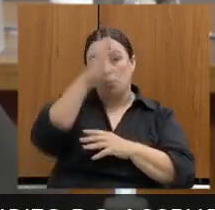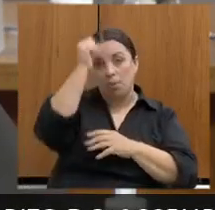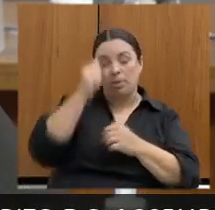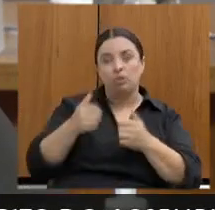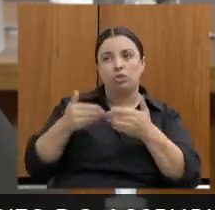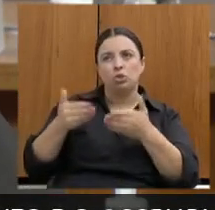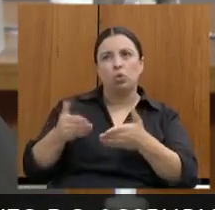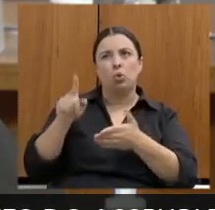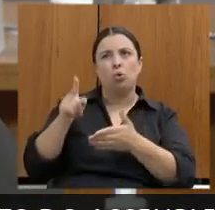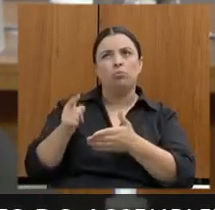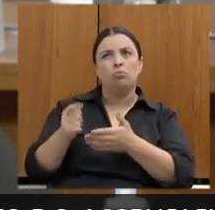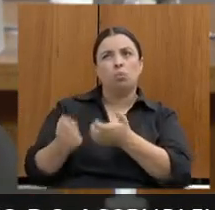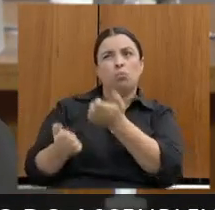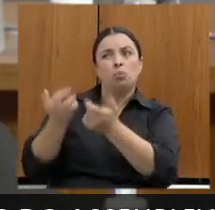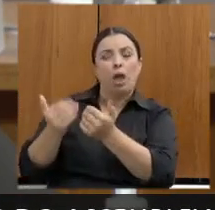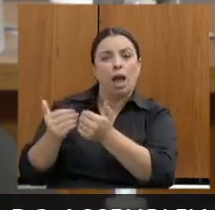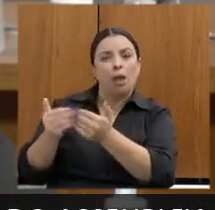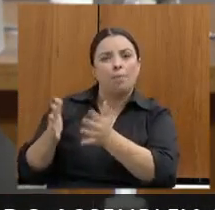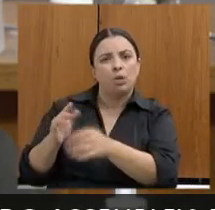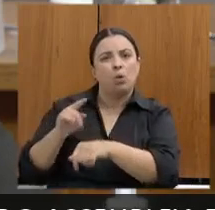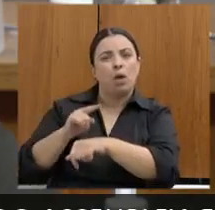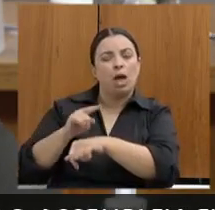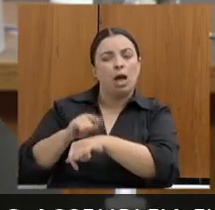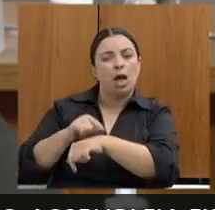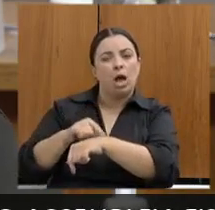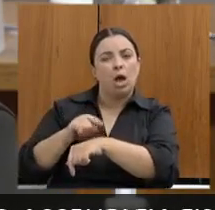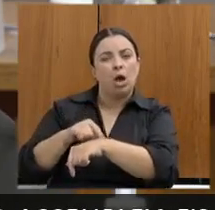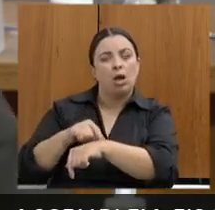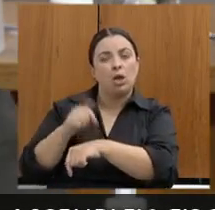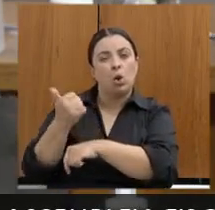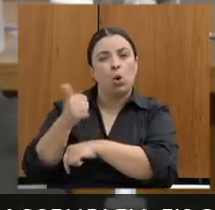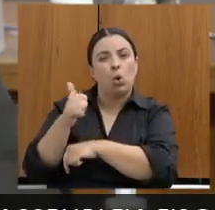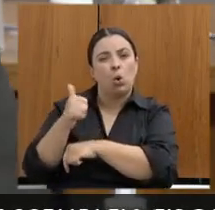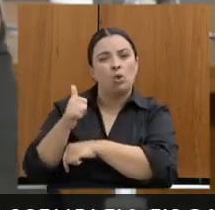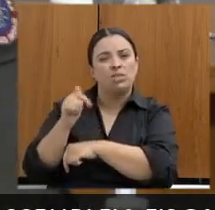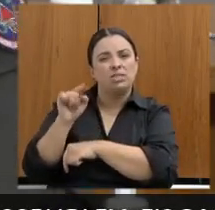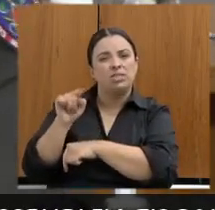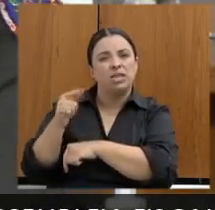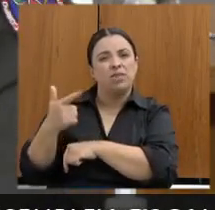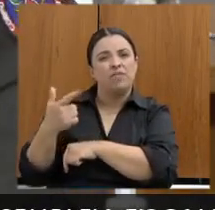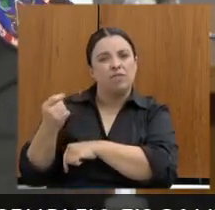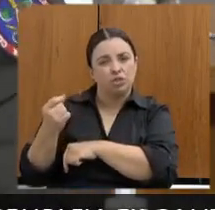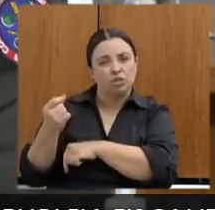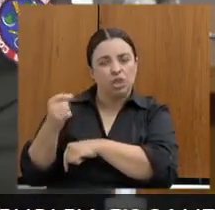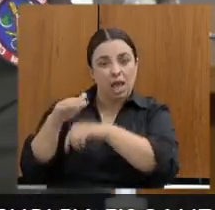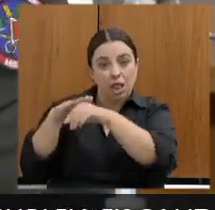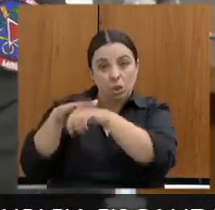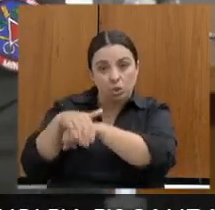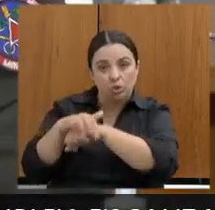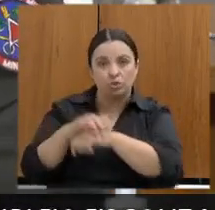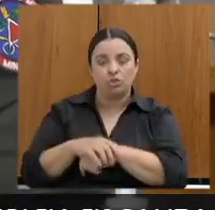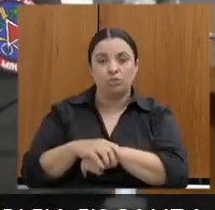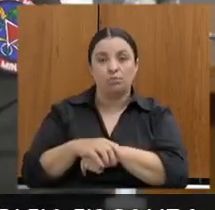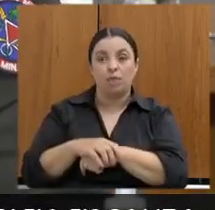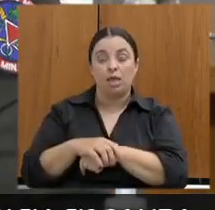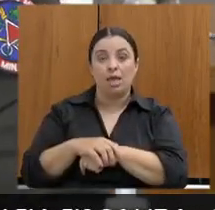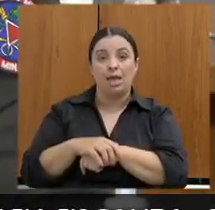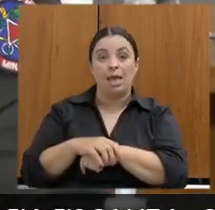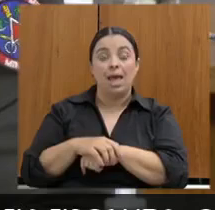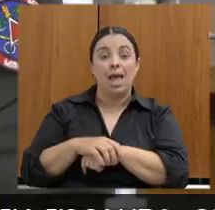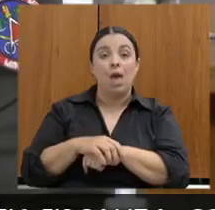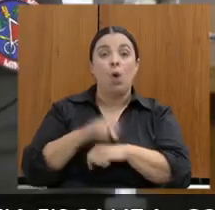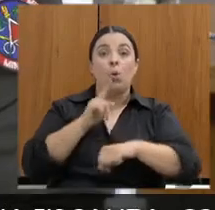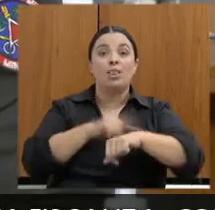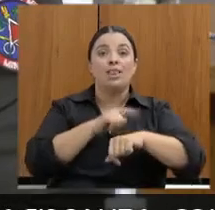por volta de vinte e três e vinte da noite nós chegamos no mercado em menos de 8 minutos